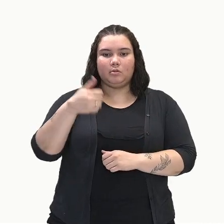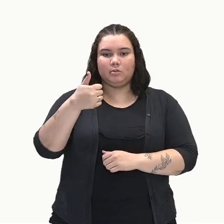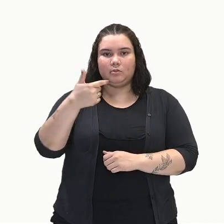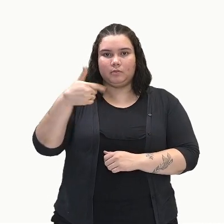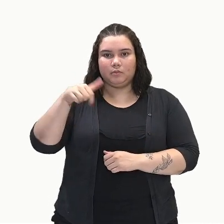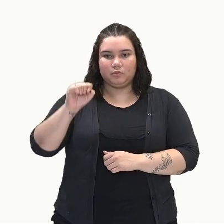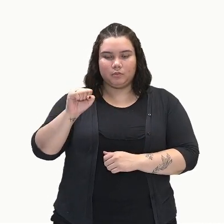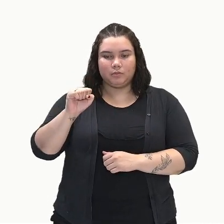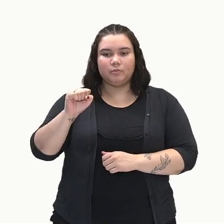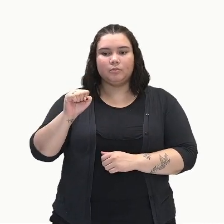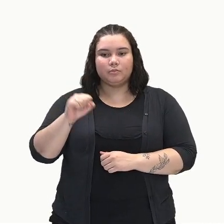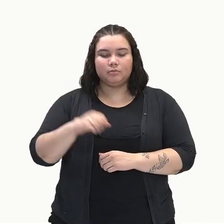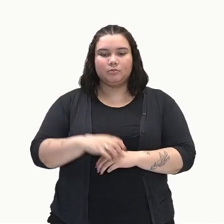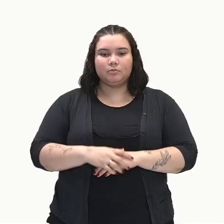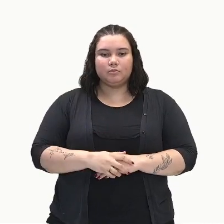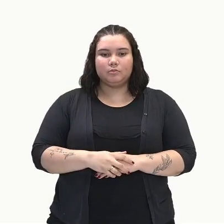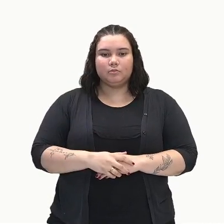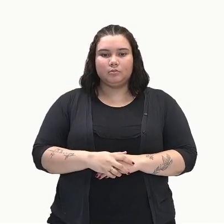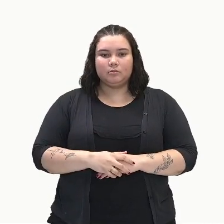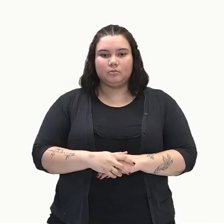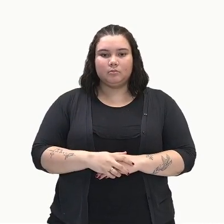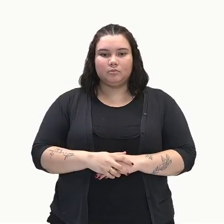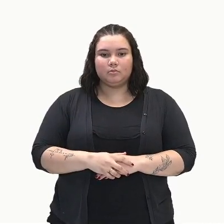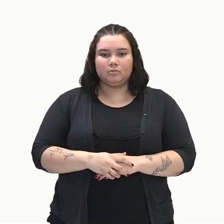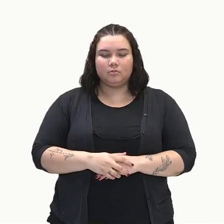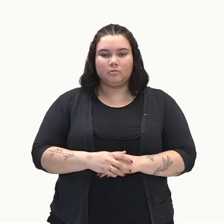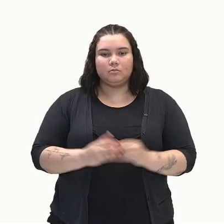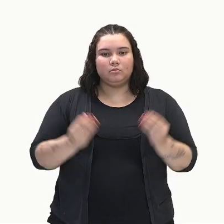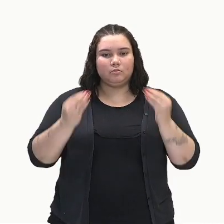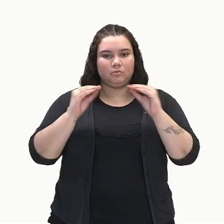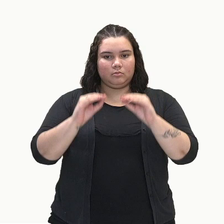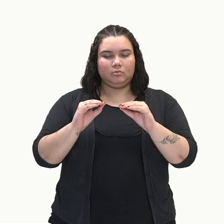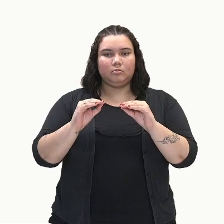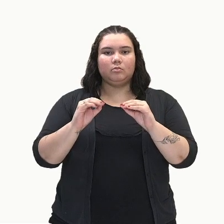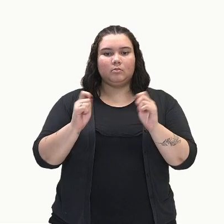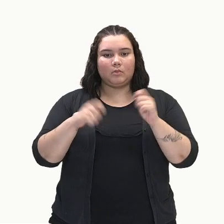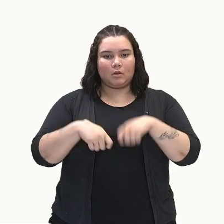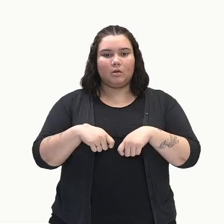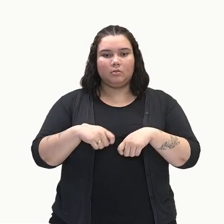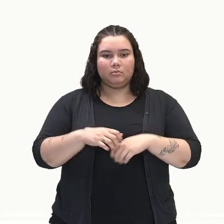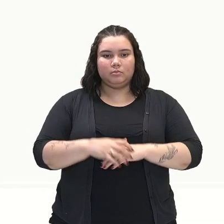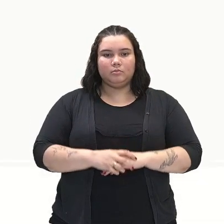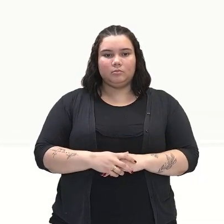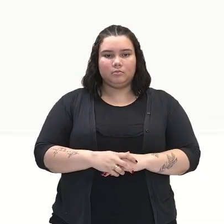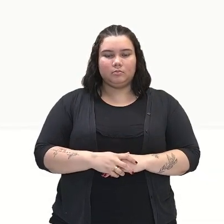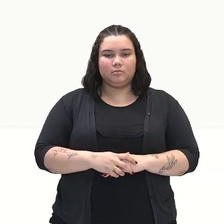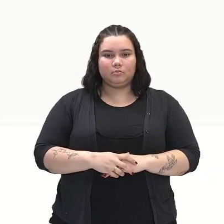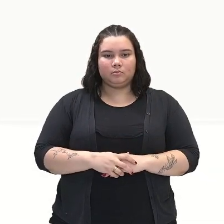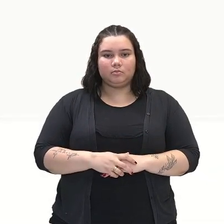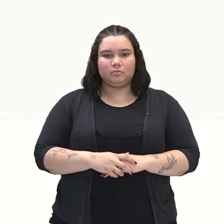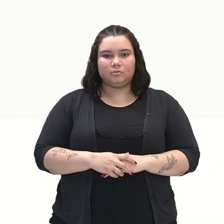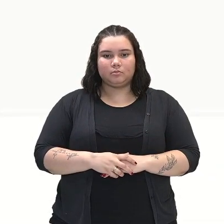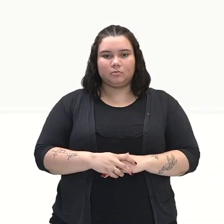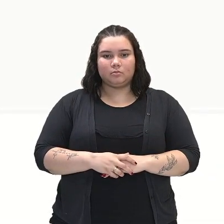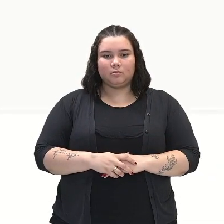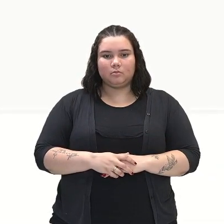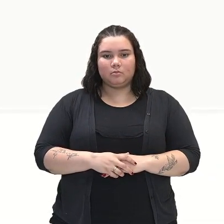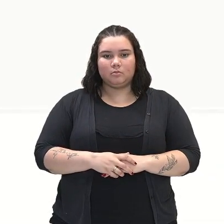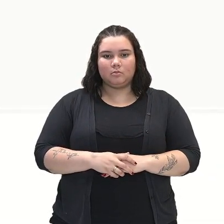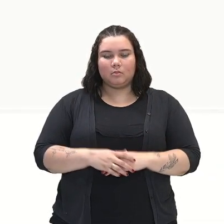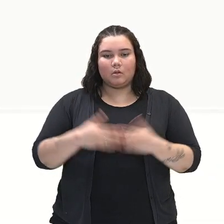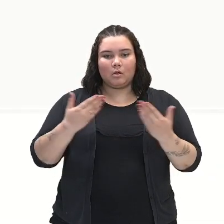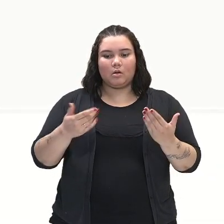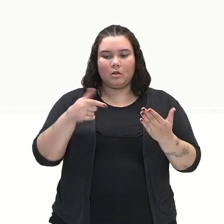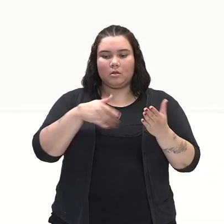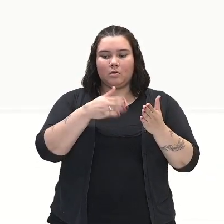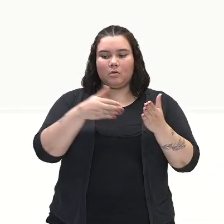128. Então, a gente consegue inferir, né? A gente consegue deduzir que essa sequência